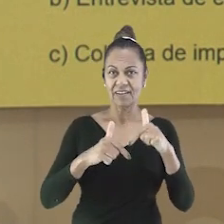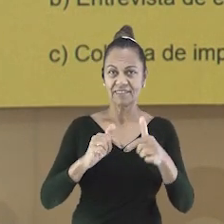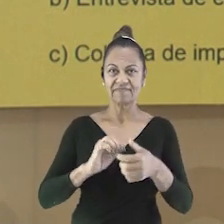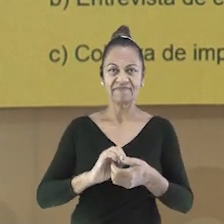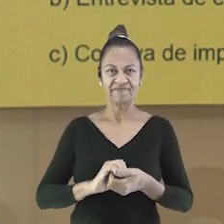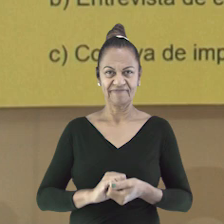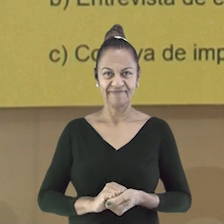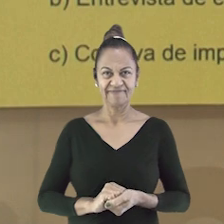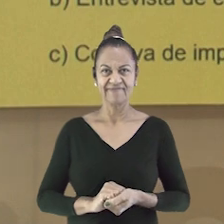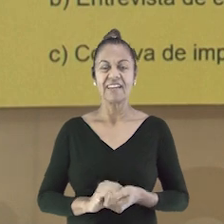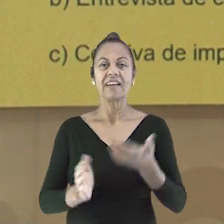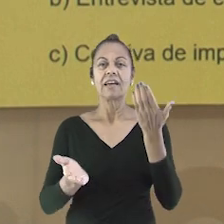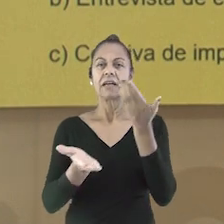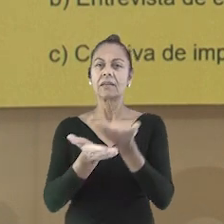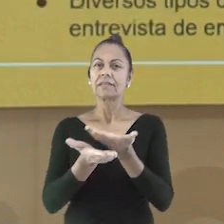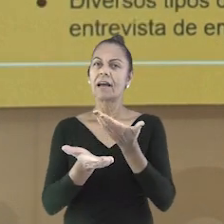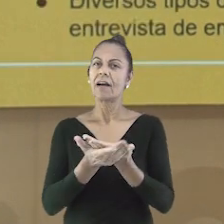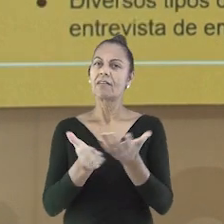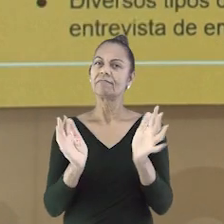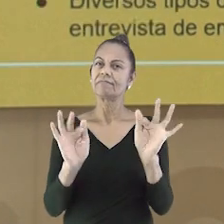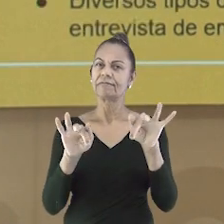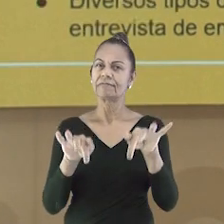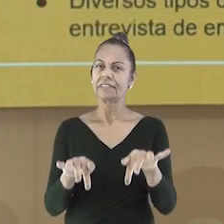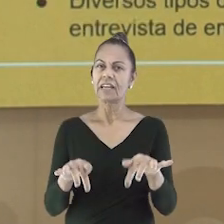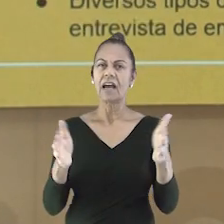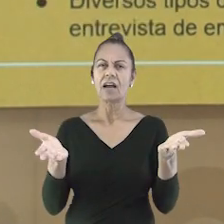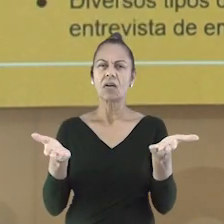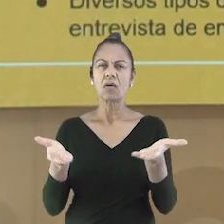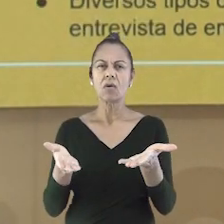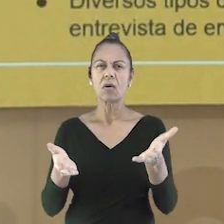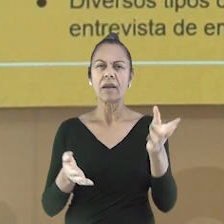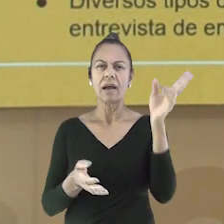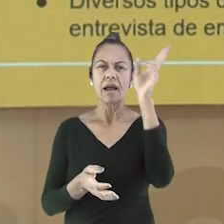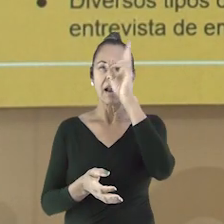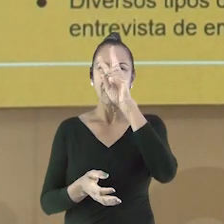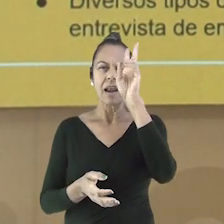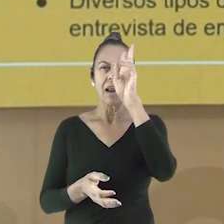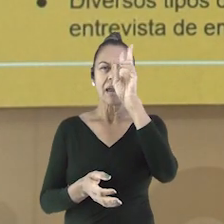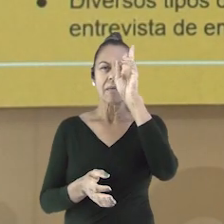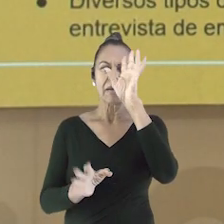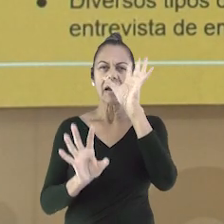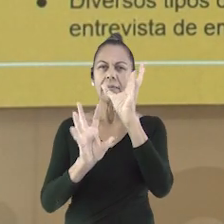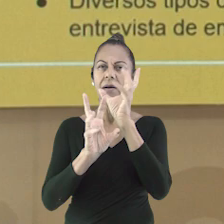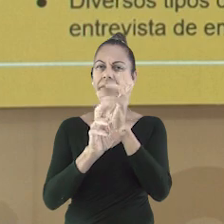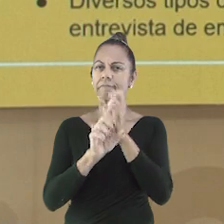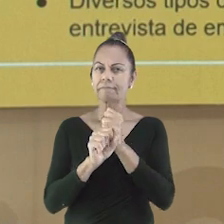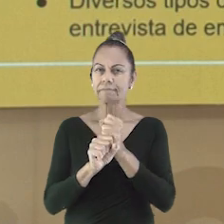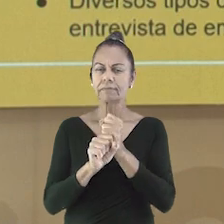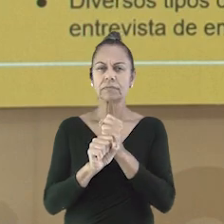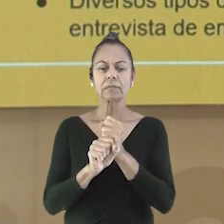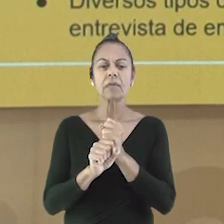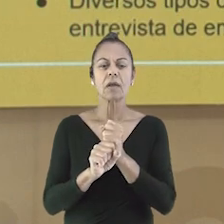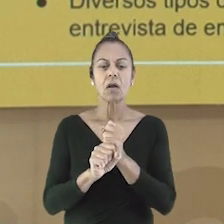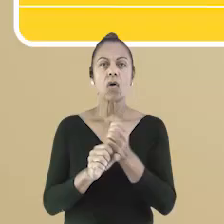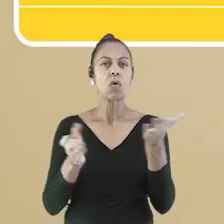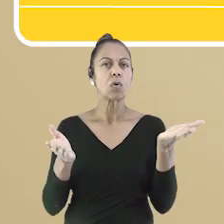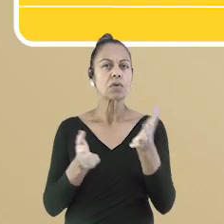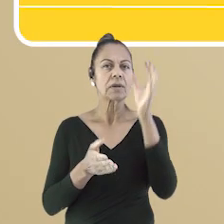emprego. A nossa aula está chegando ao fim. Vamos relembrar o que aprendemos